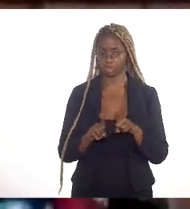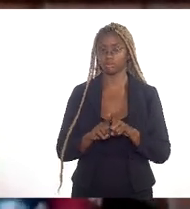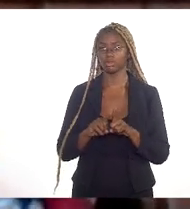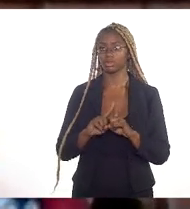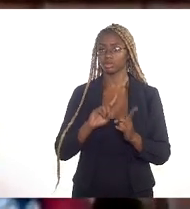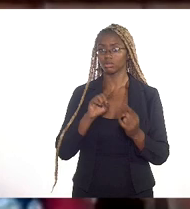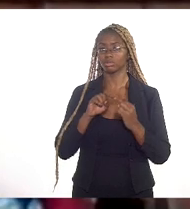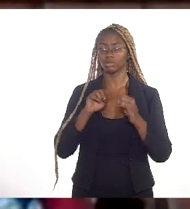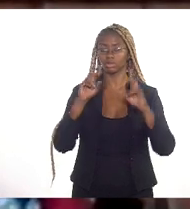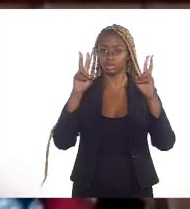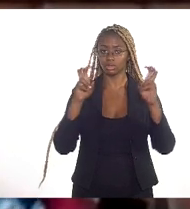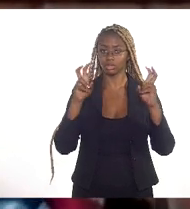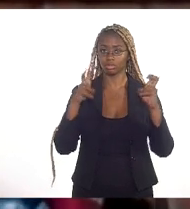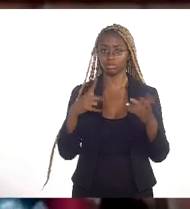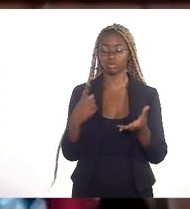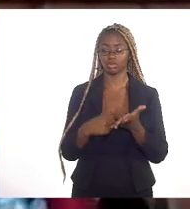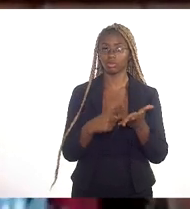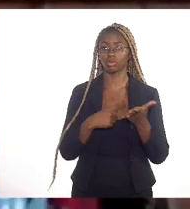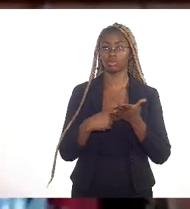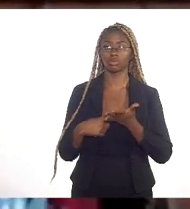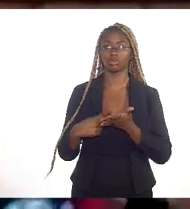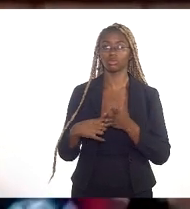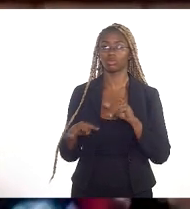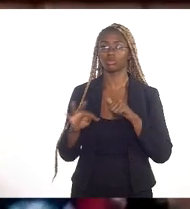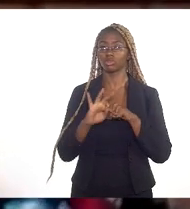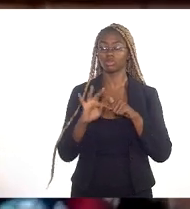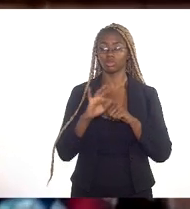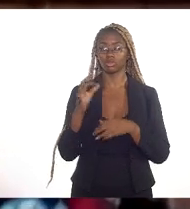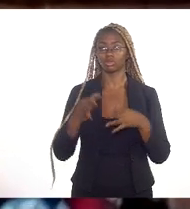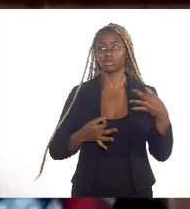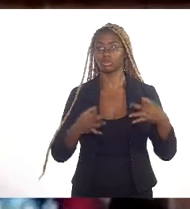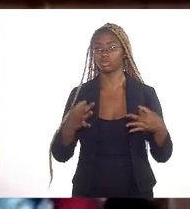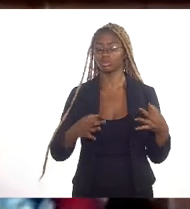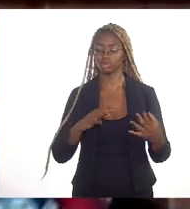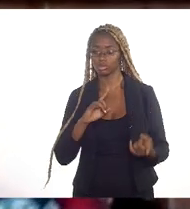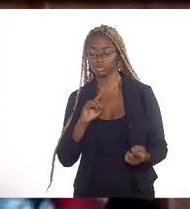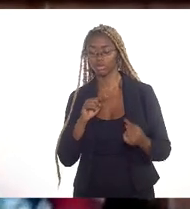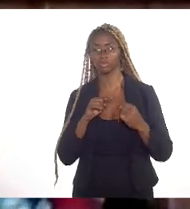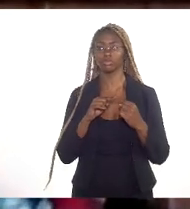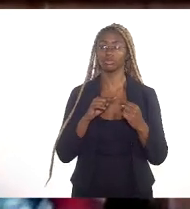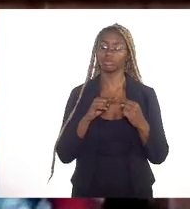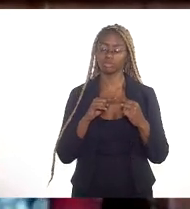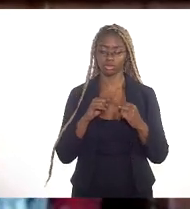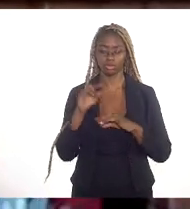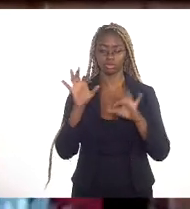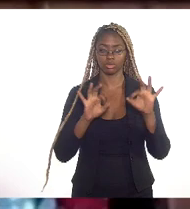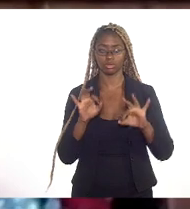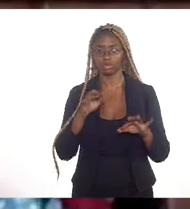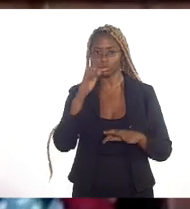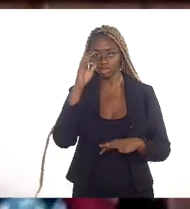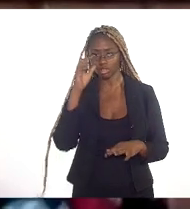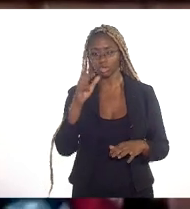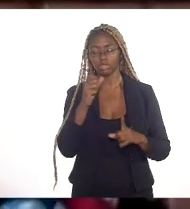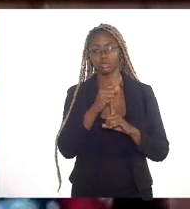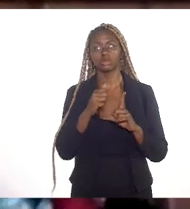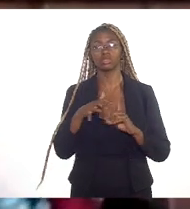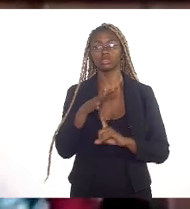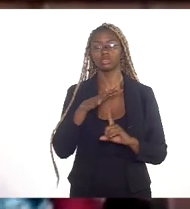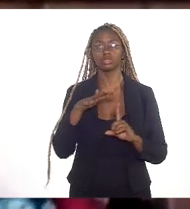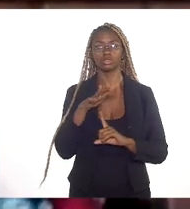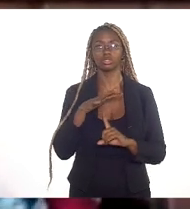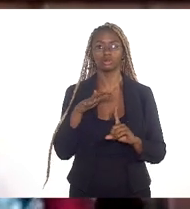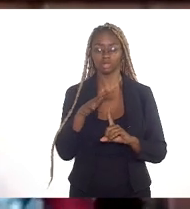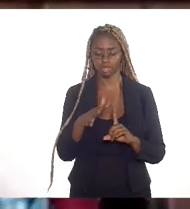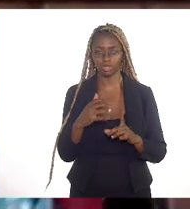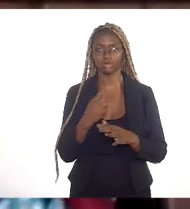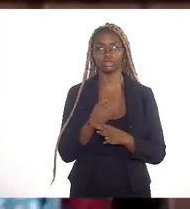grande acúmulo técnico e jurídico, capaz de adequar o programa aos interesses da sociedade, como o Núcleo de Terras da Defensoria